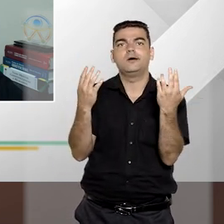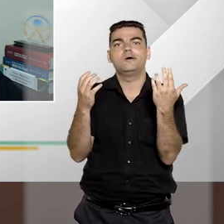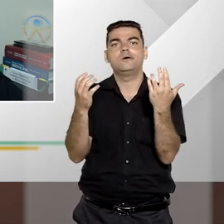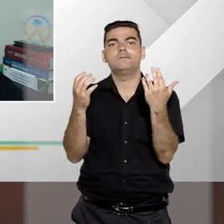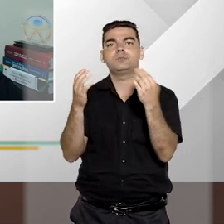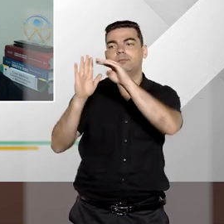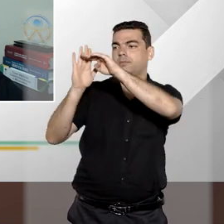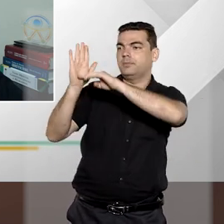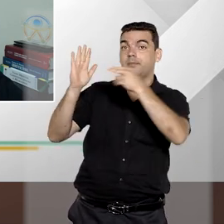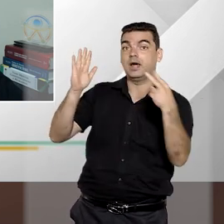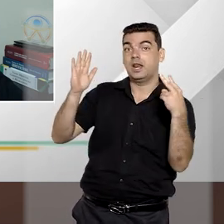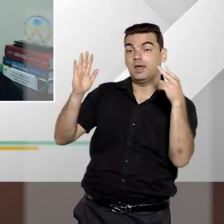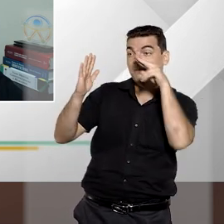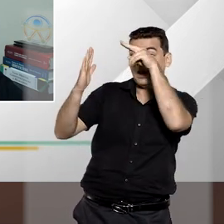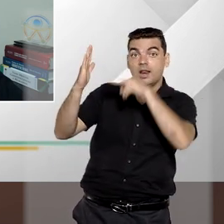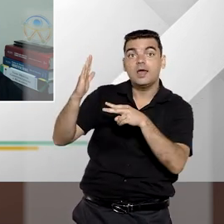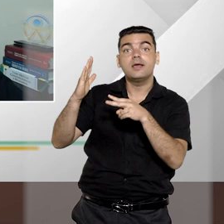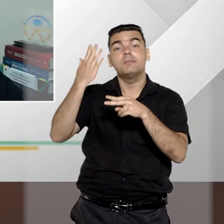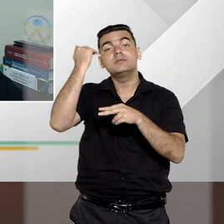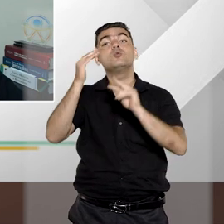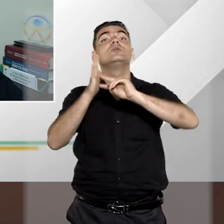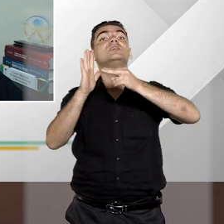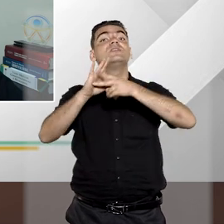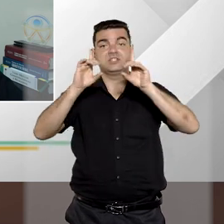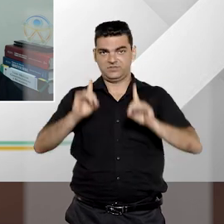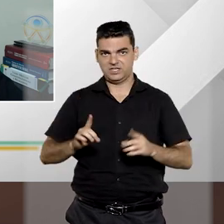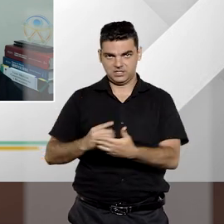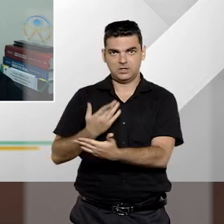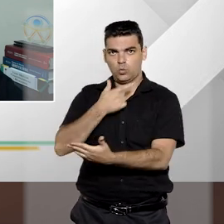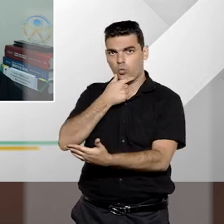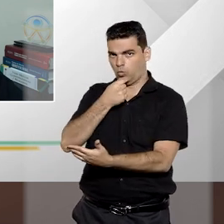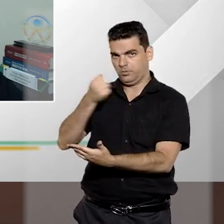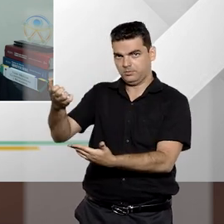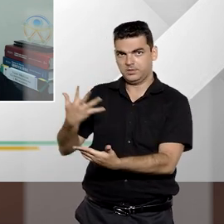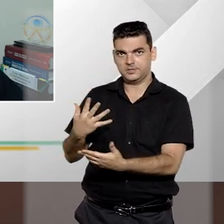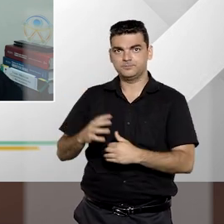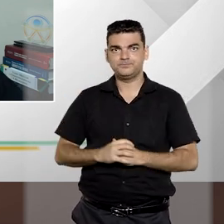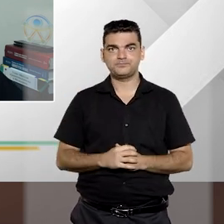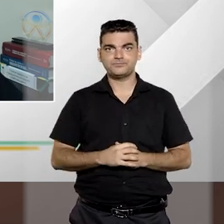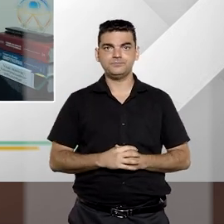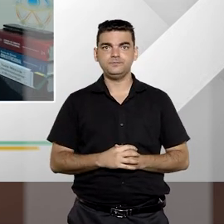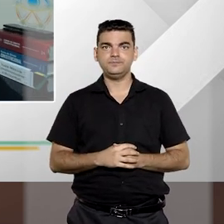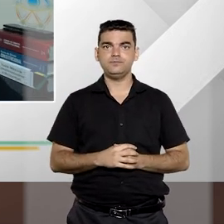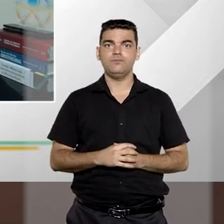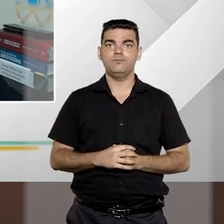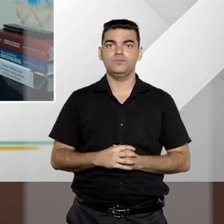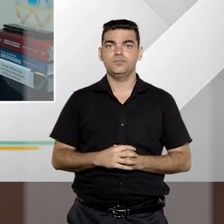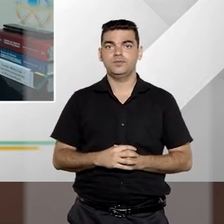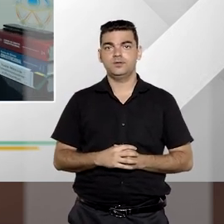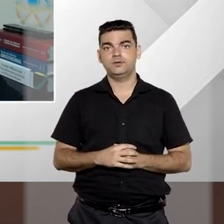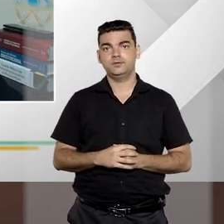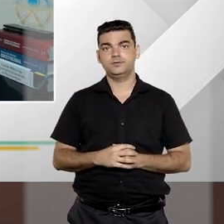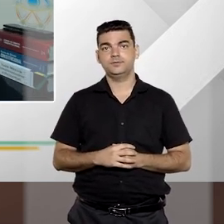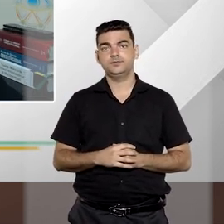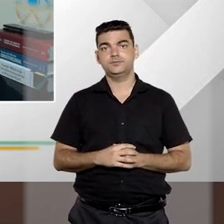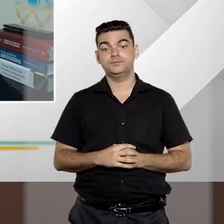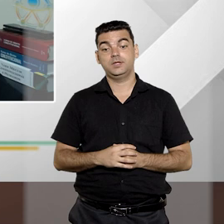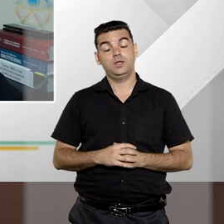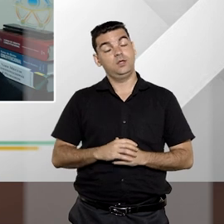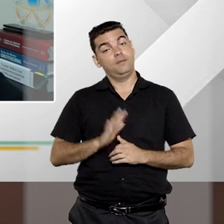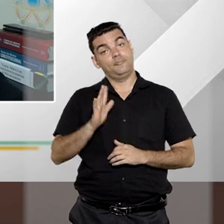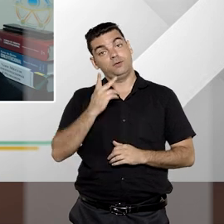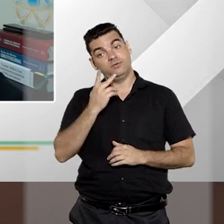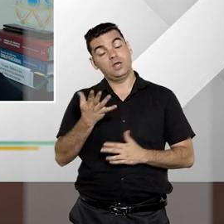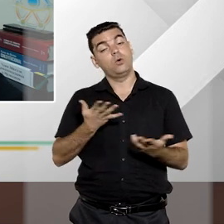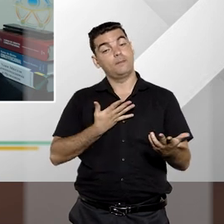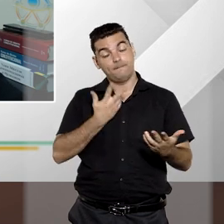seja taxativo sobre o que seria deficiência, Tiago? Então, Fátima, nós vivemos ainda o que eu chamo de